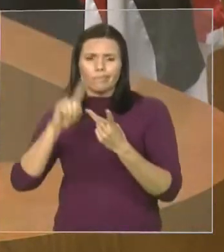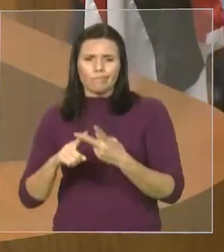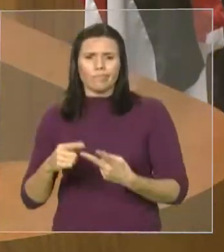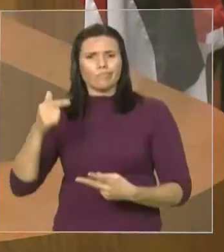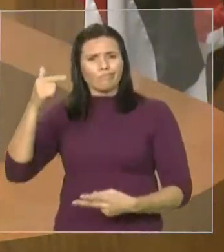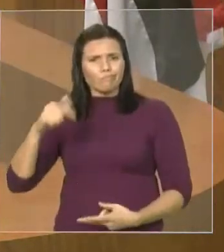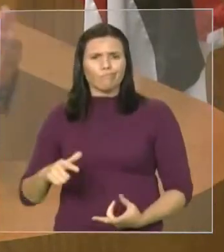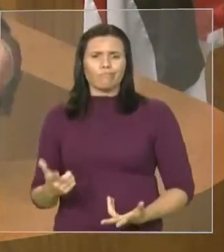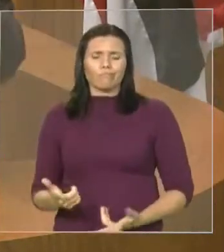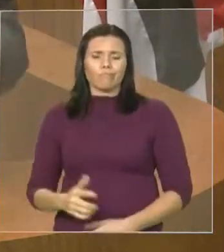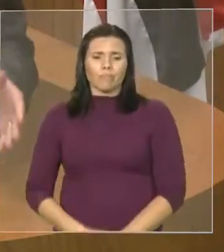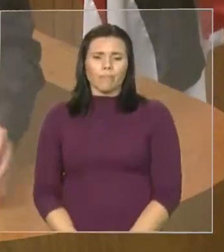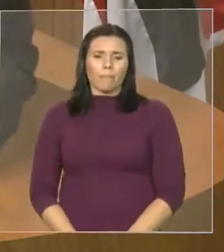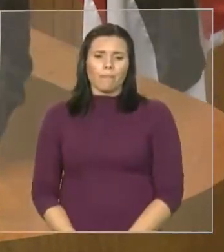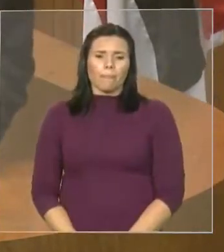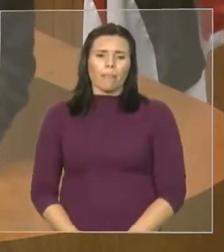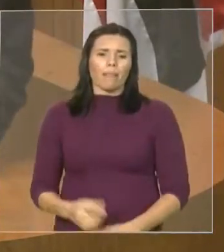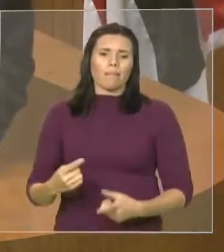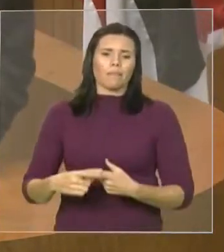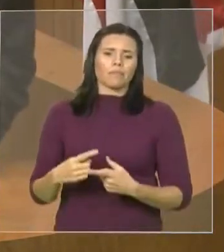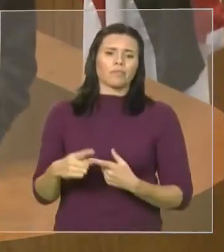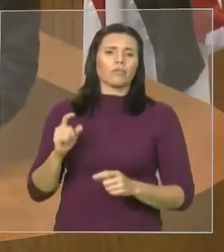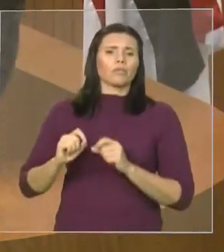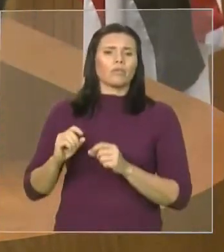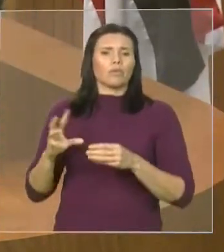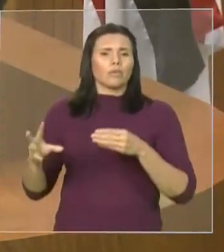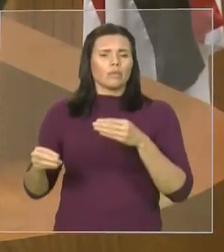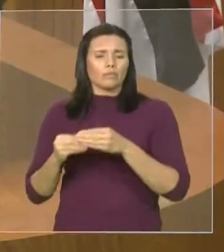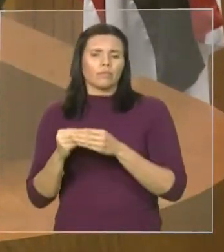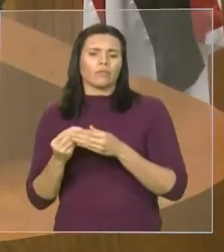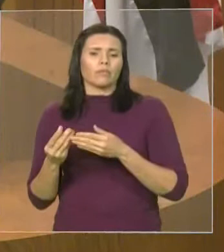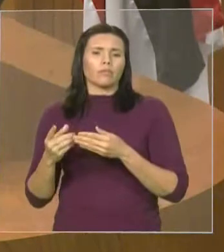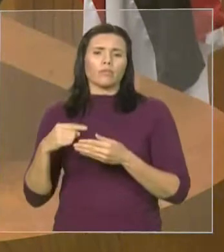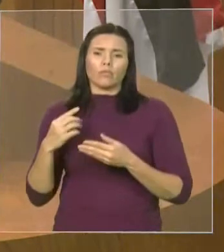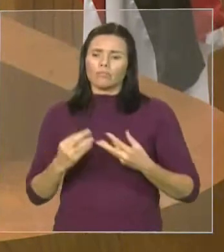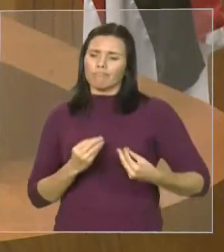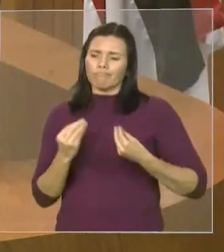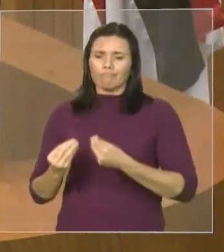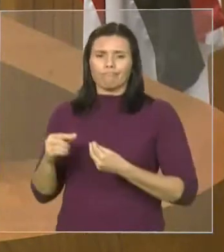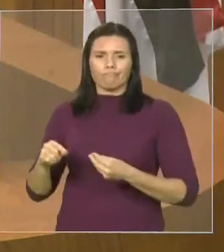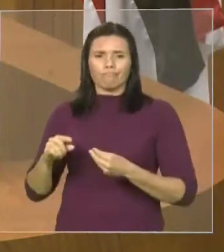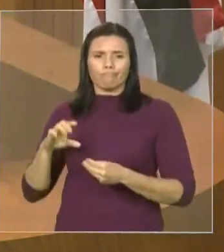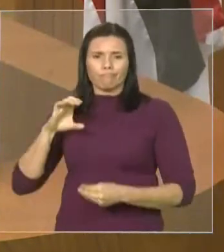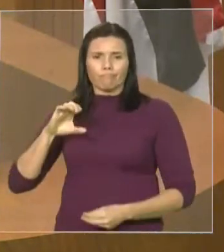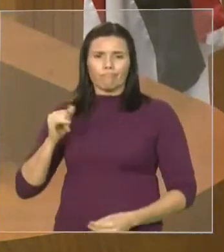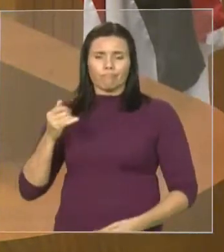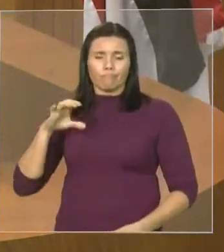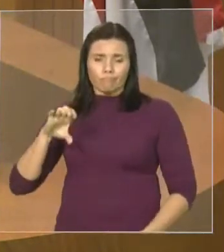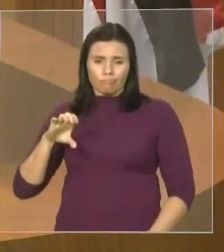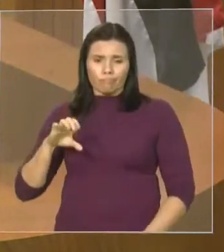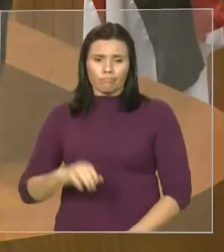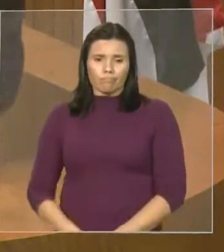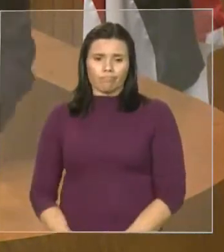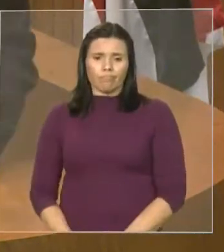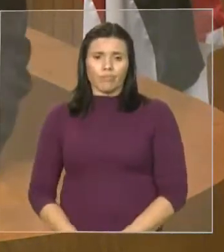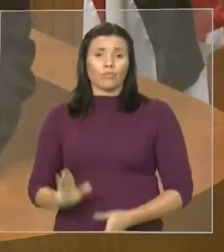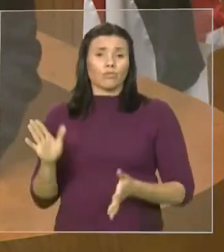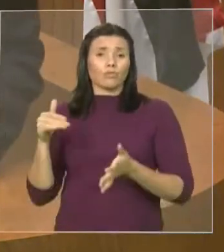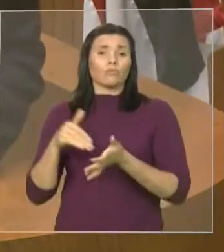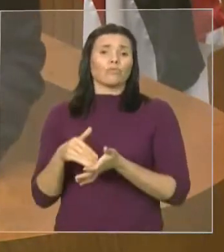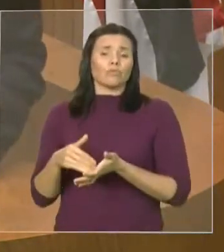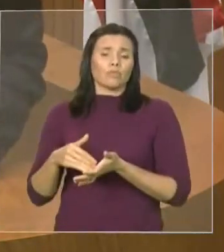projeto de lei e a emenda que nós apresentamos. E, no final, foram acolhidas todas as